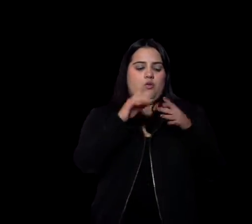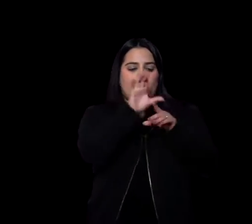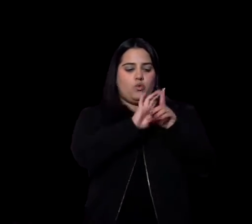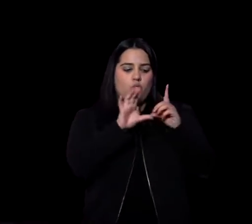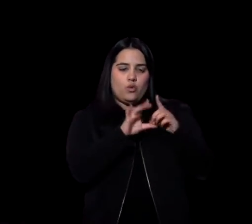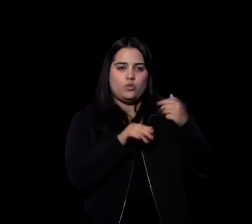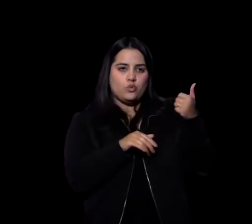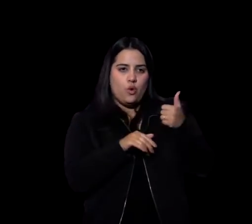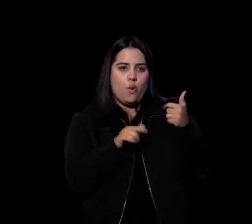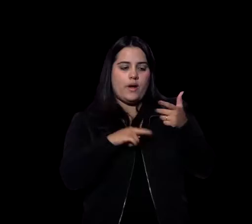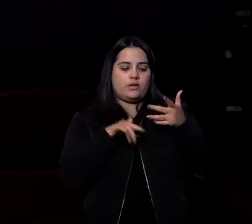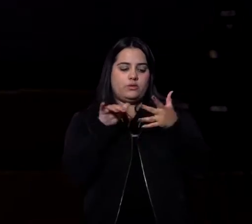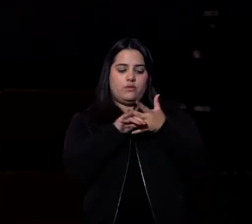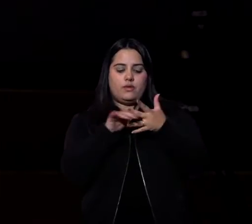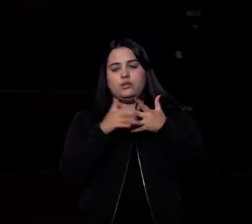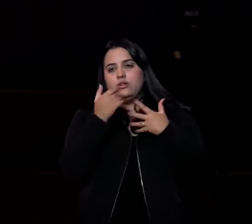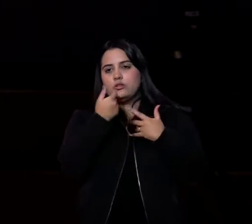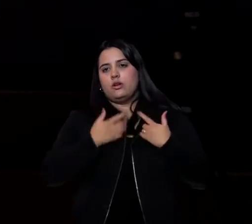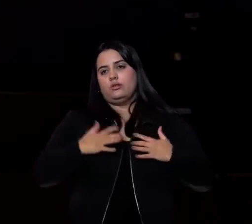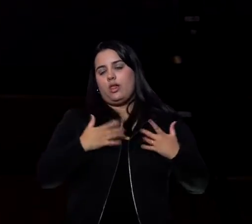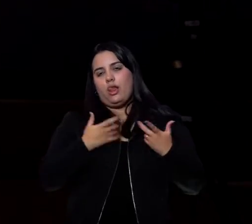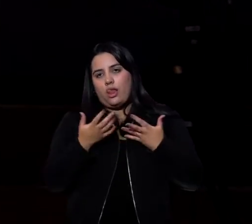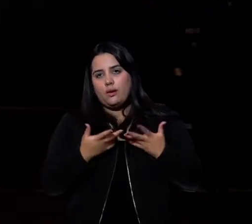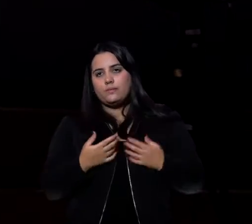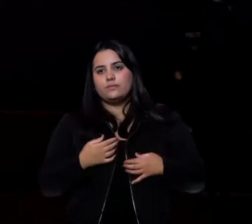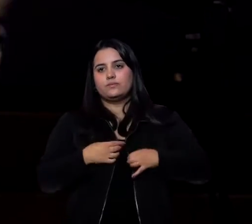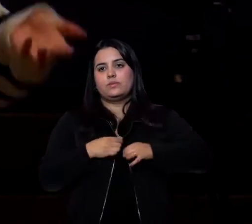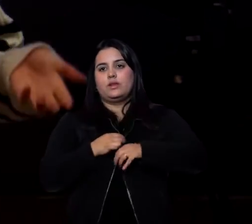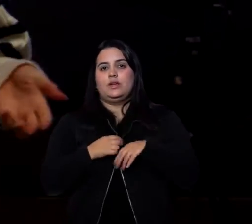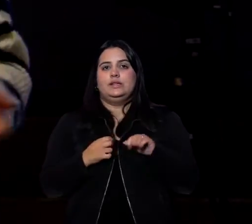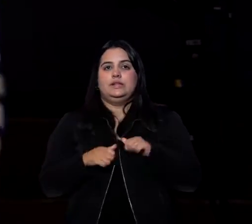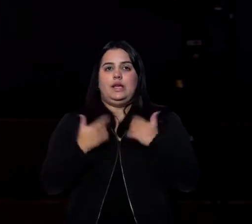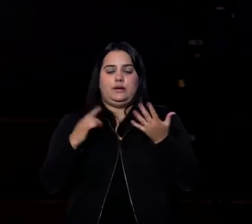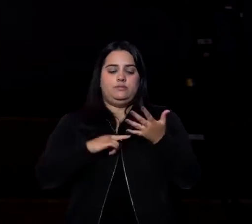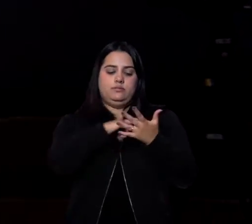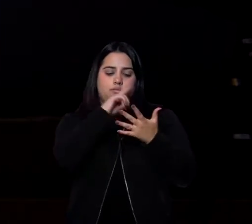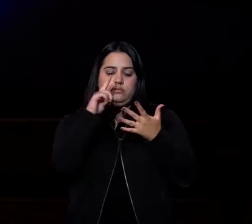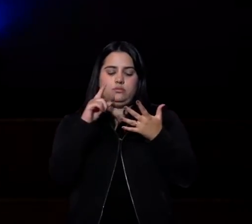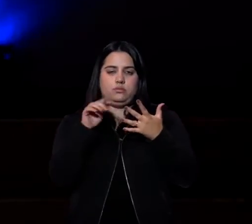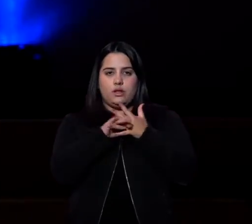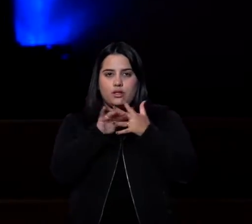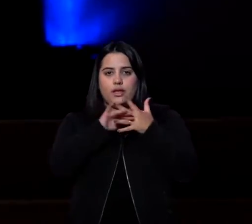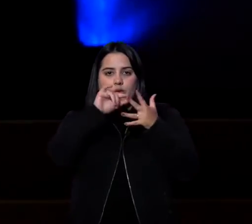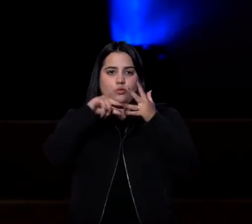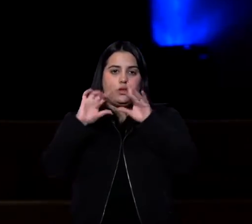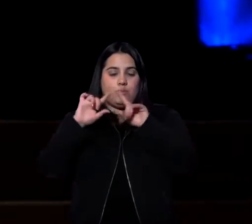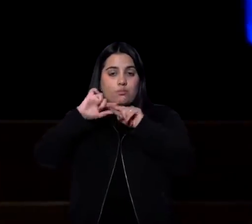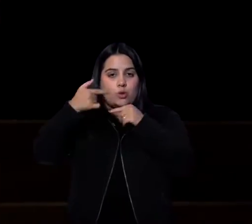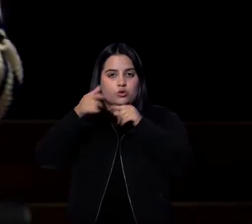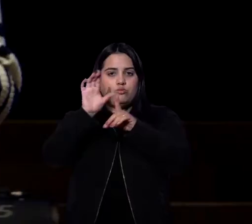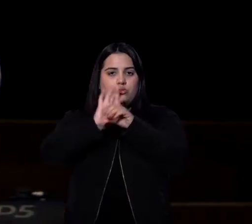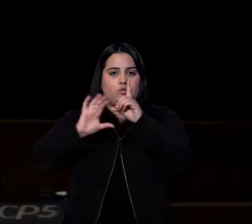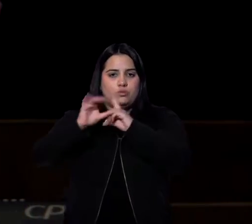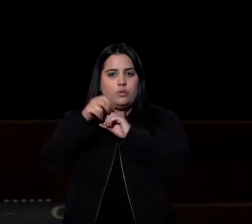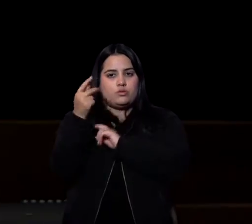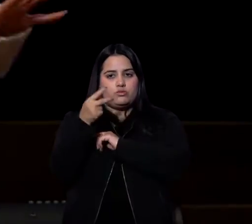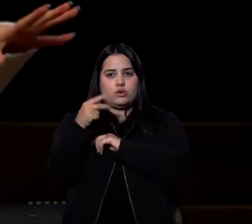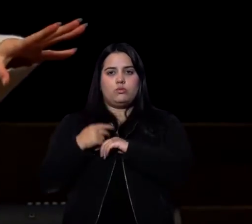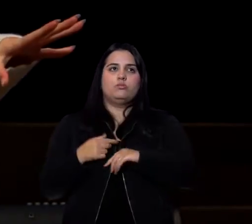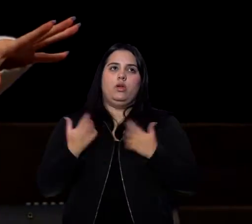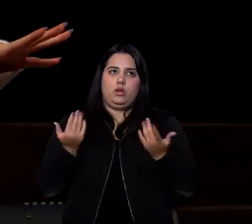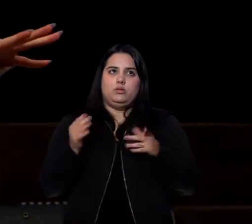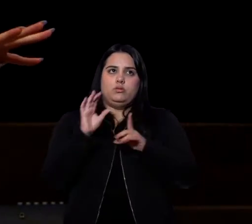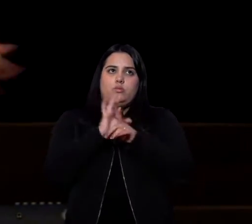intervalinho, aí a gente, come, descansa, lá. E daí, o segundo culto. E, no meio do segundo culto,